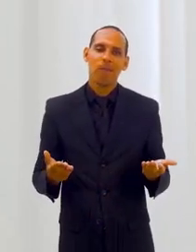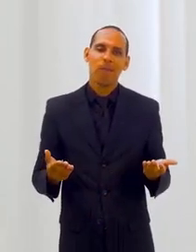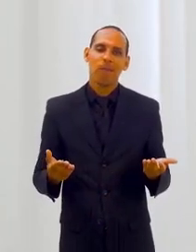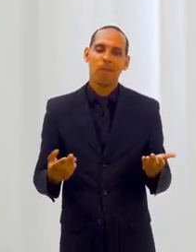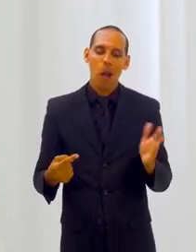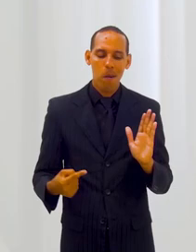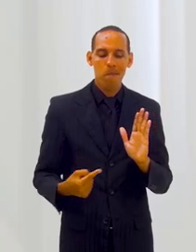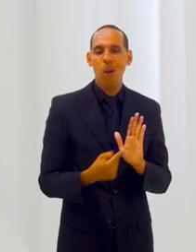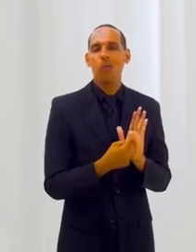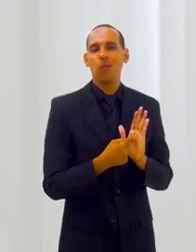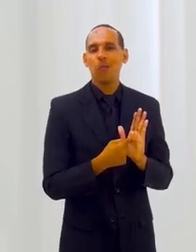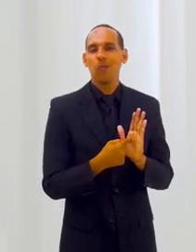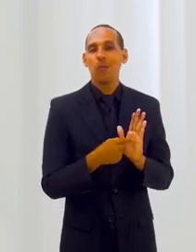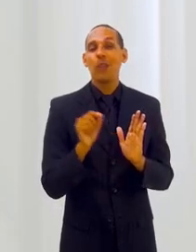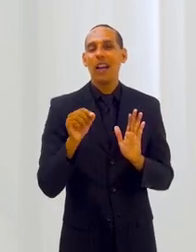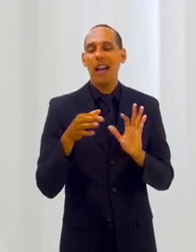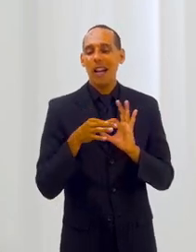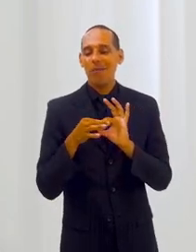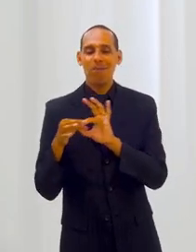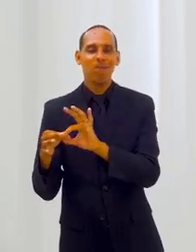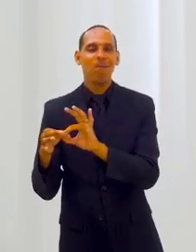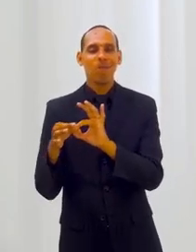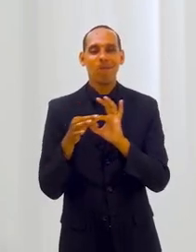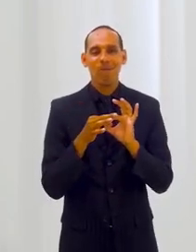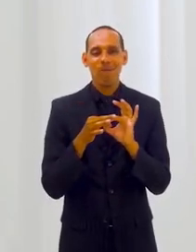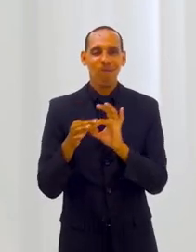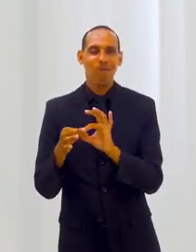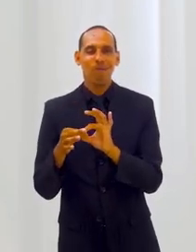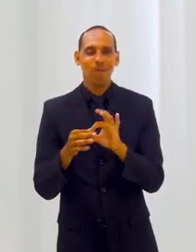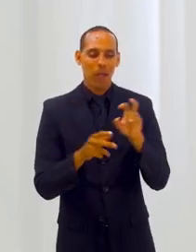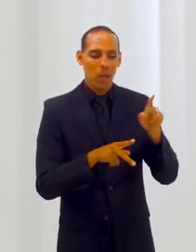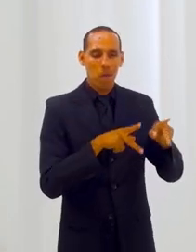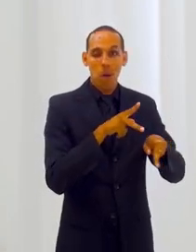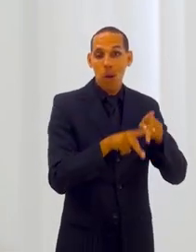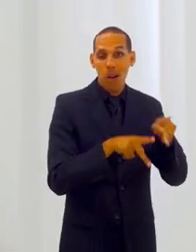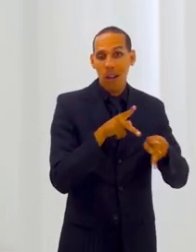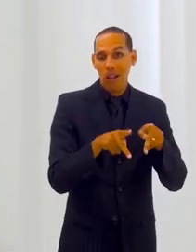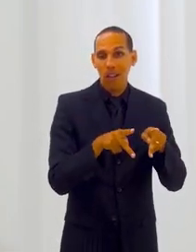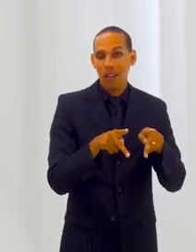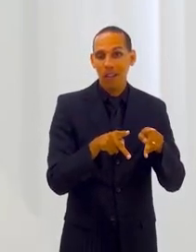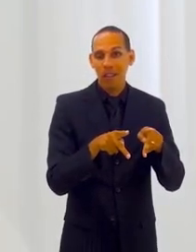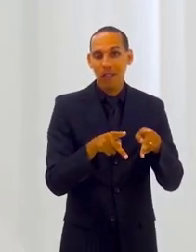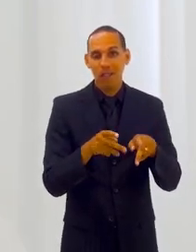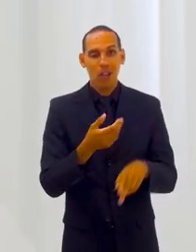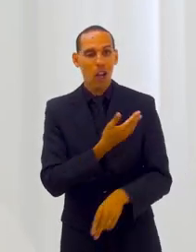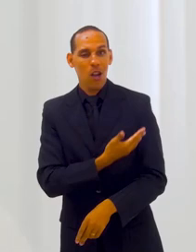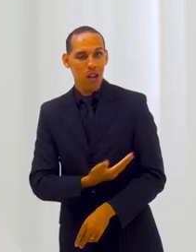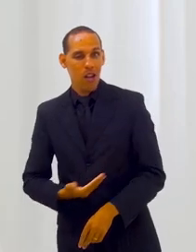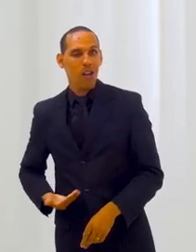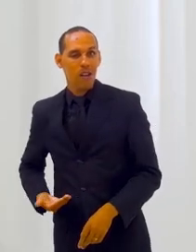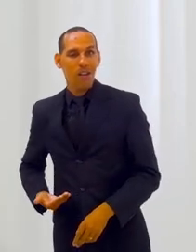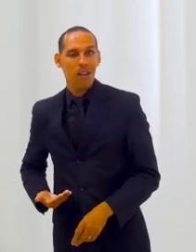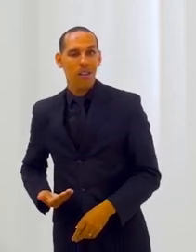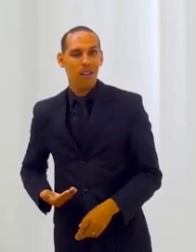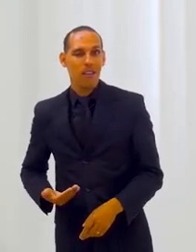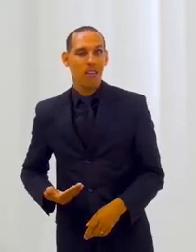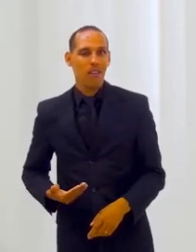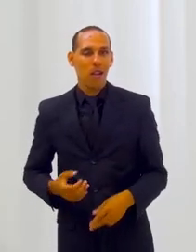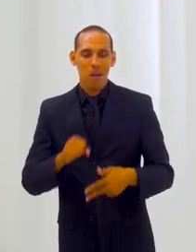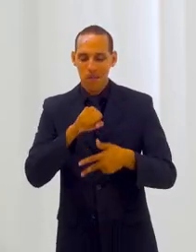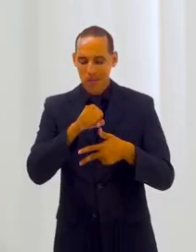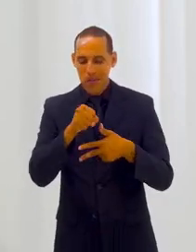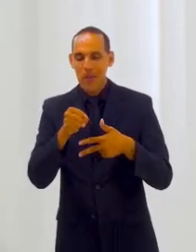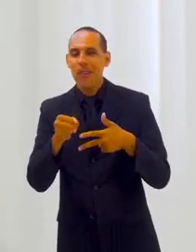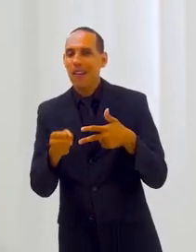esse ponto de integração entre a população, né, e os poderes que nos